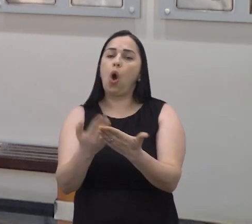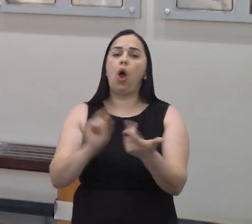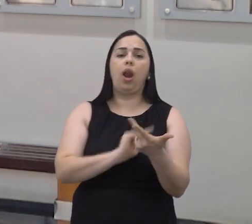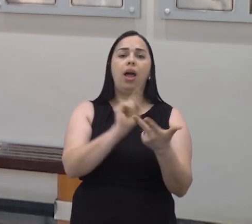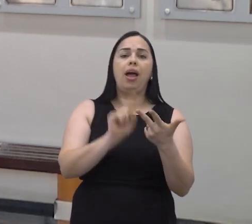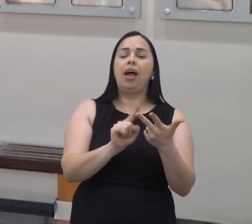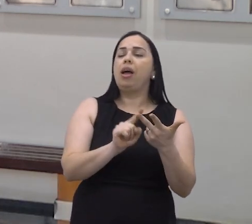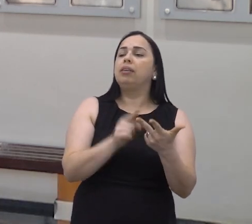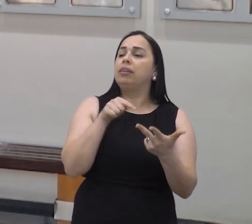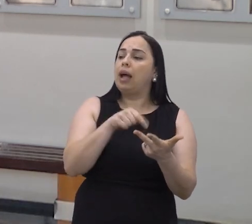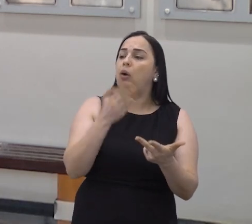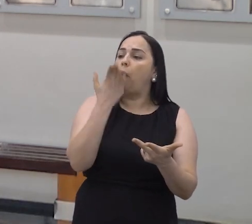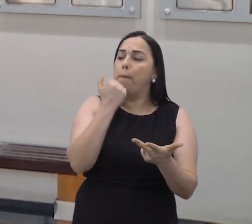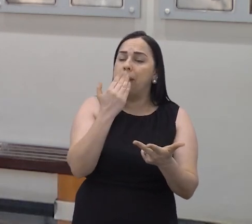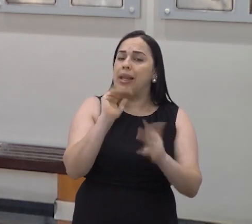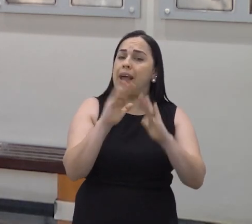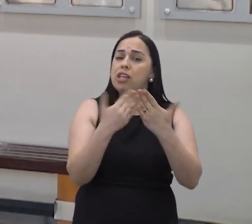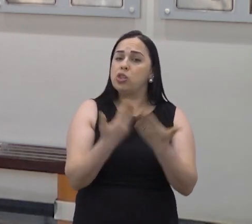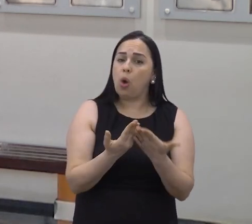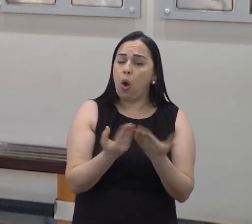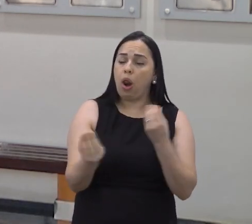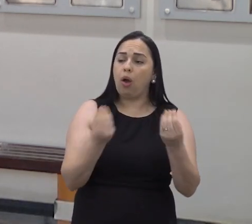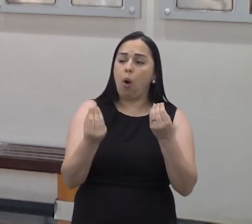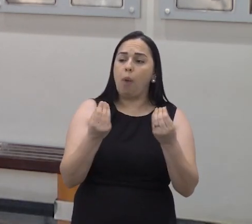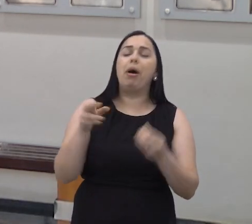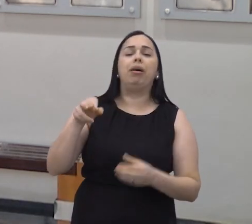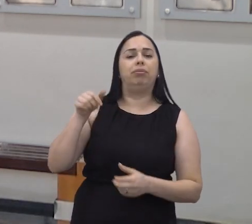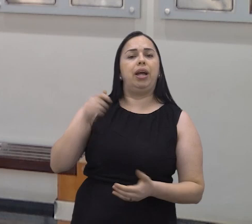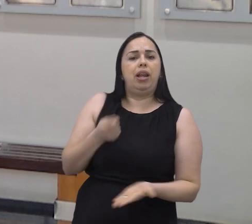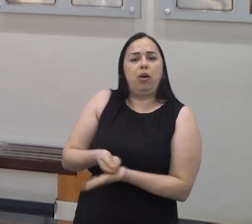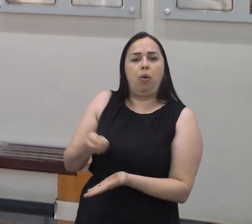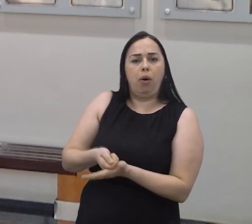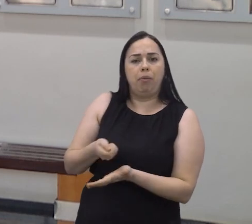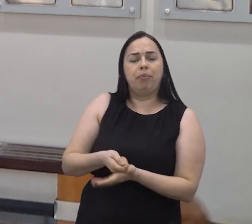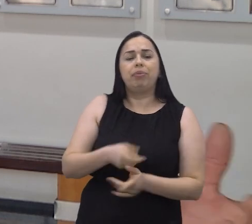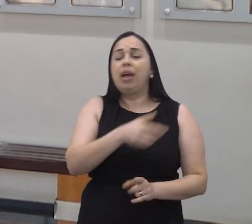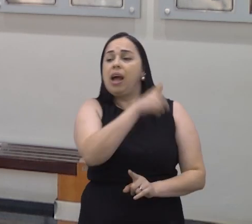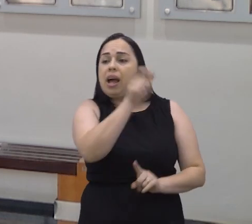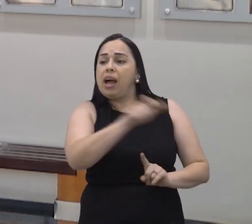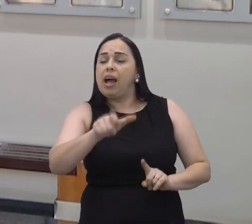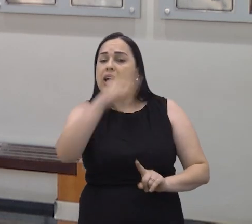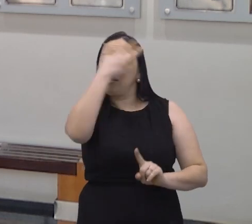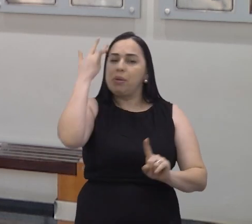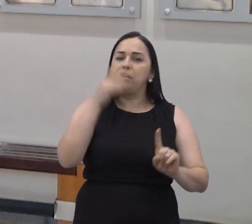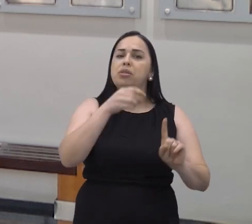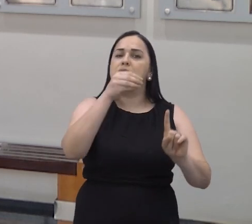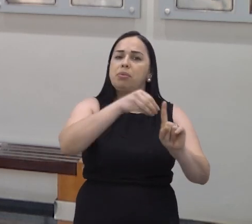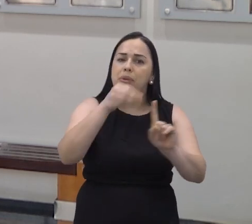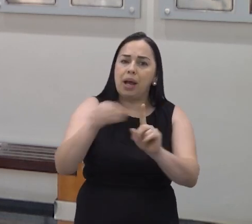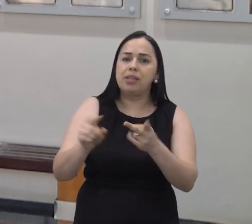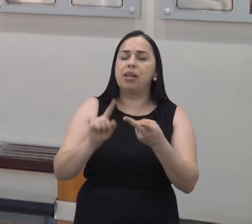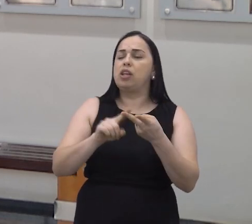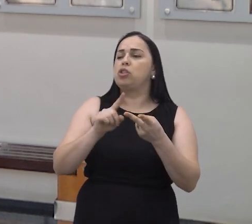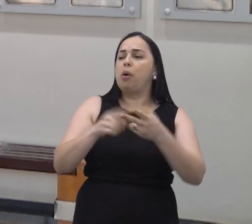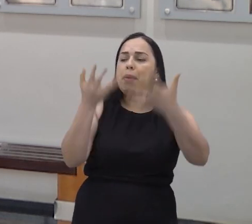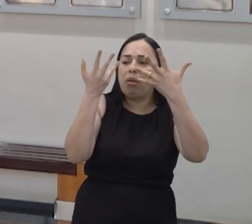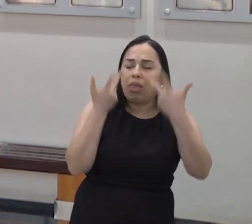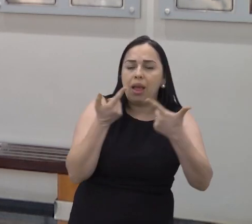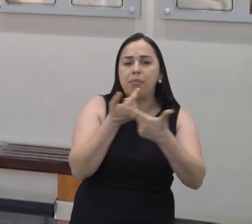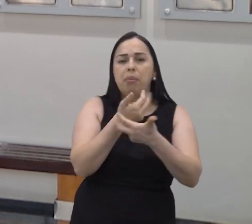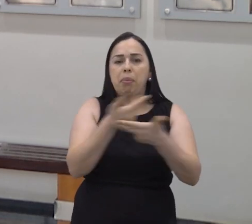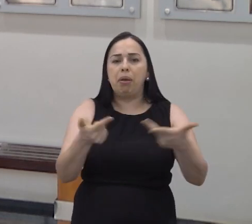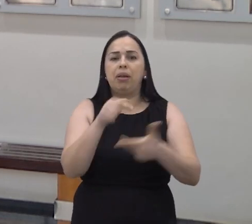o atendimento da merenda escolar, né? Como é que está a situação das pessoas aí vulneráveis, a questão dos pets, dos